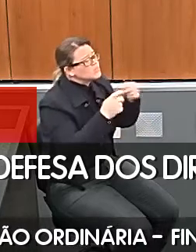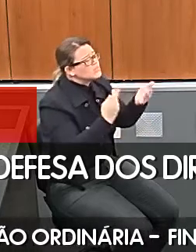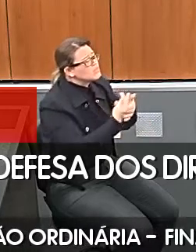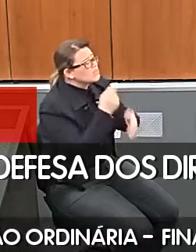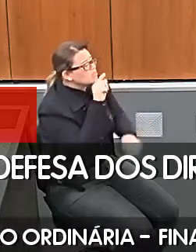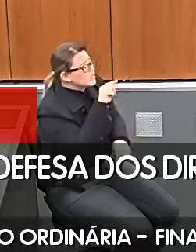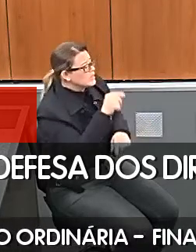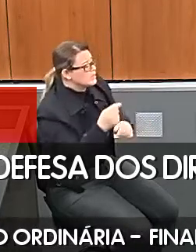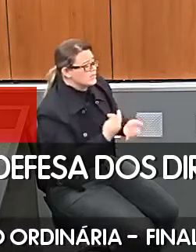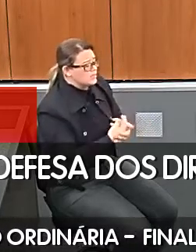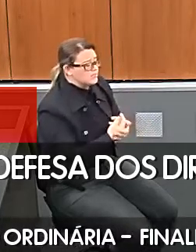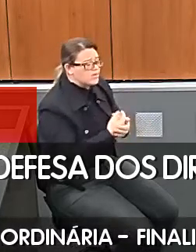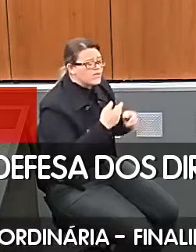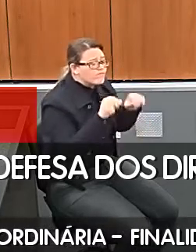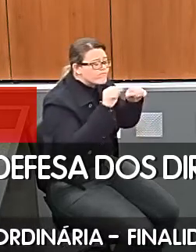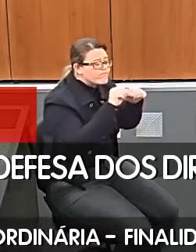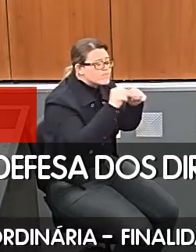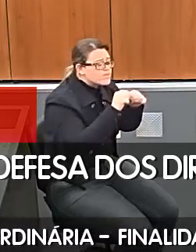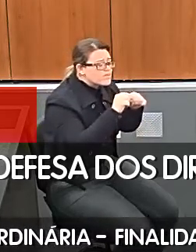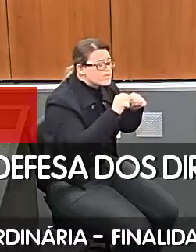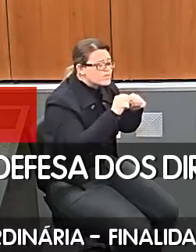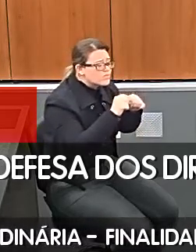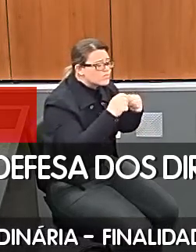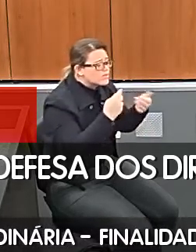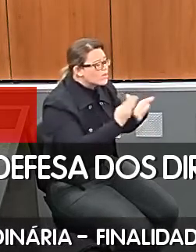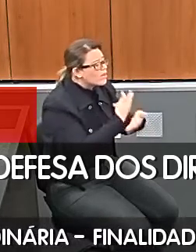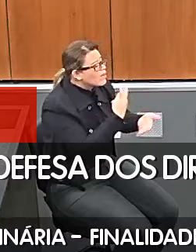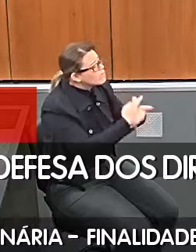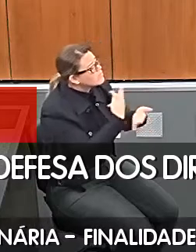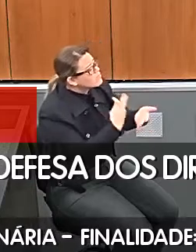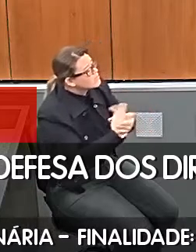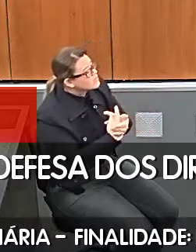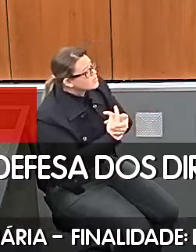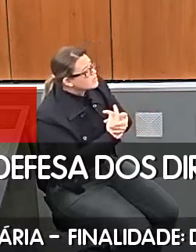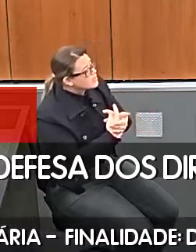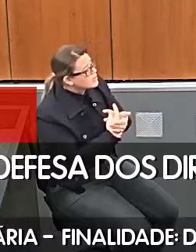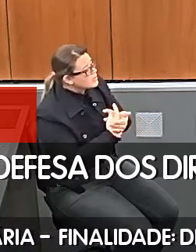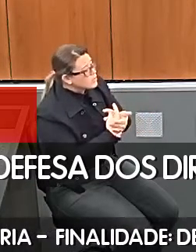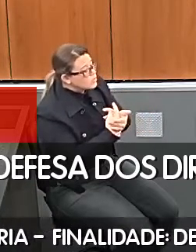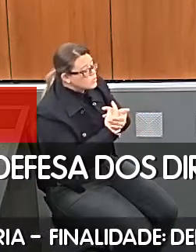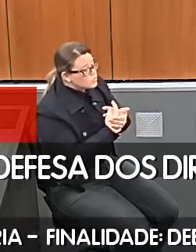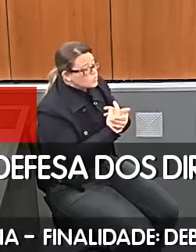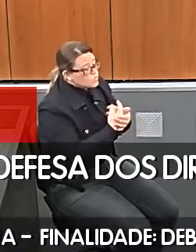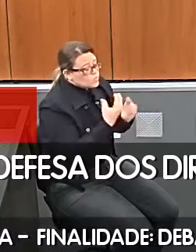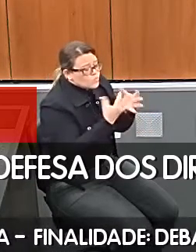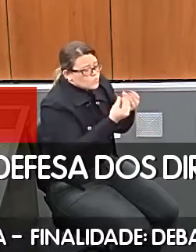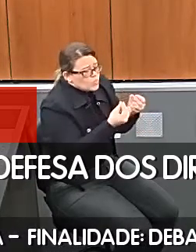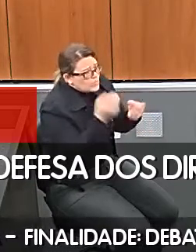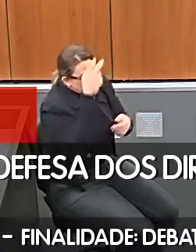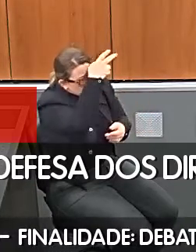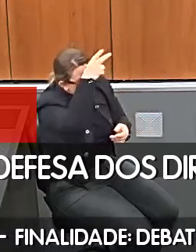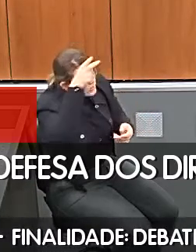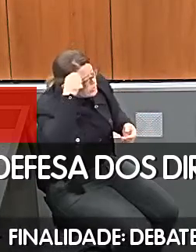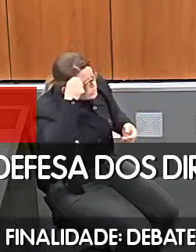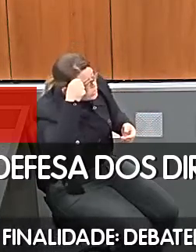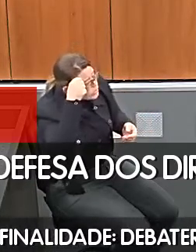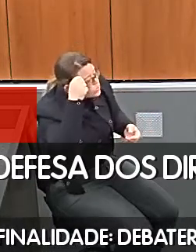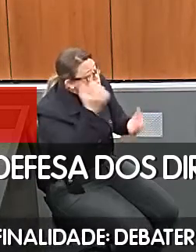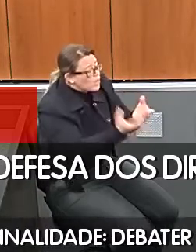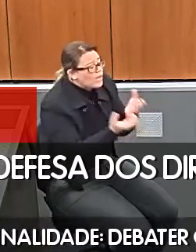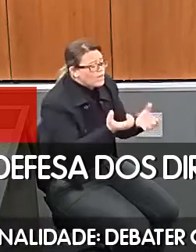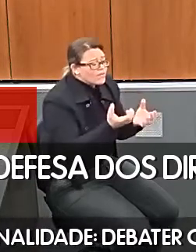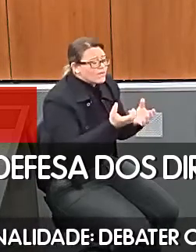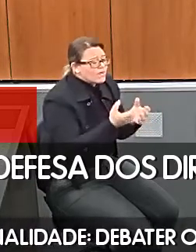Porque tem muita gente querendo aprender Libras. Todo dia as pessoas me perguntam como que eu faço para, né, para fazer o curso de Libras e tal. Então,